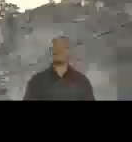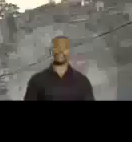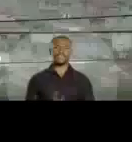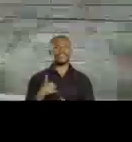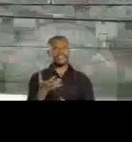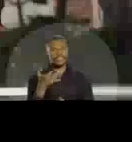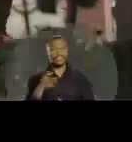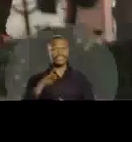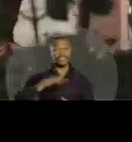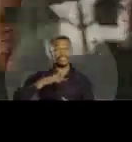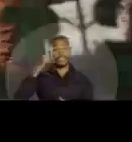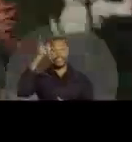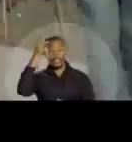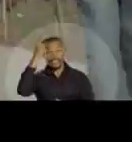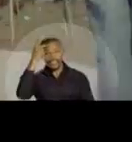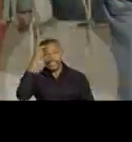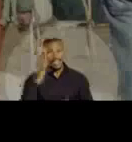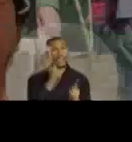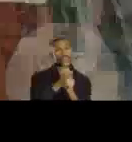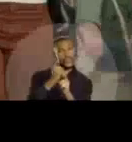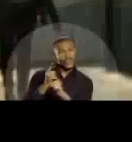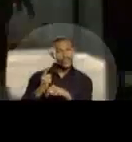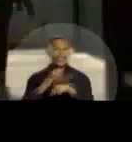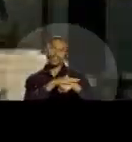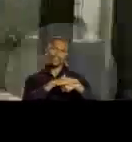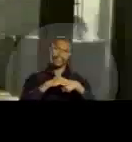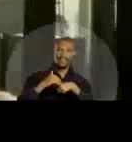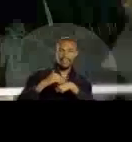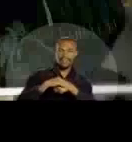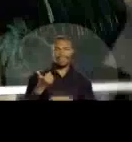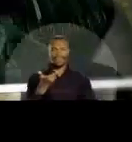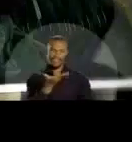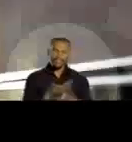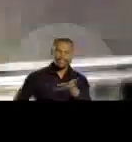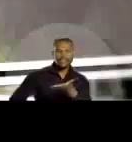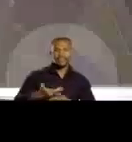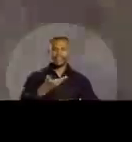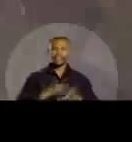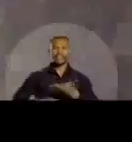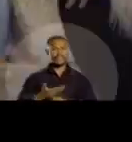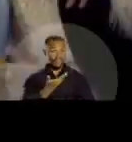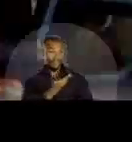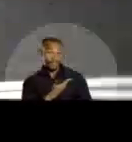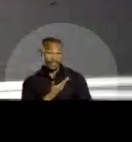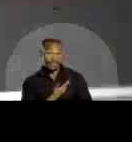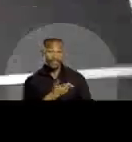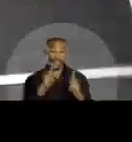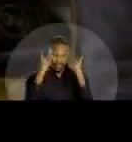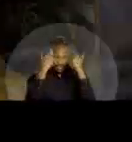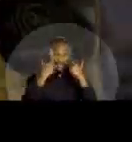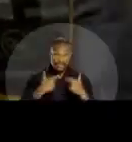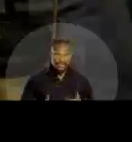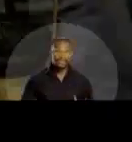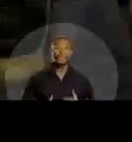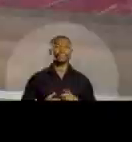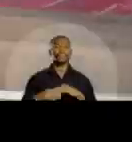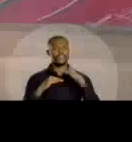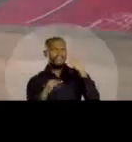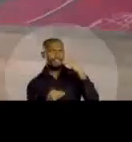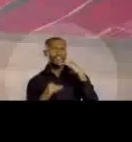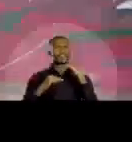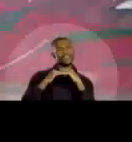de verdade. Uma cidade que às vezes assusta com tamanha voracidade. É também um belo